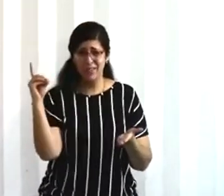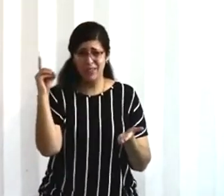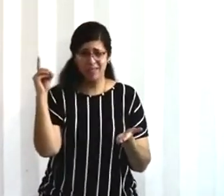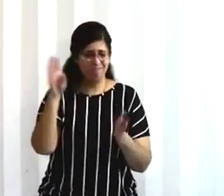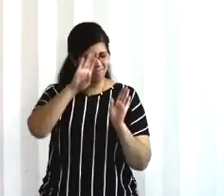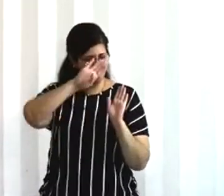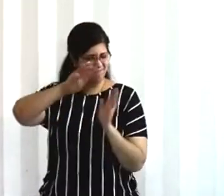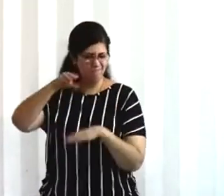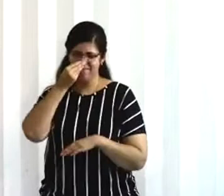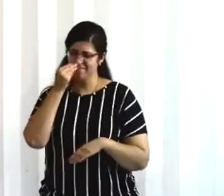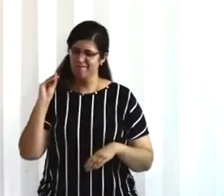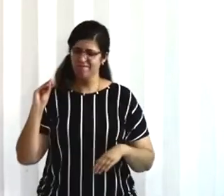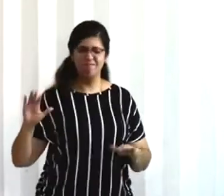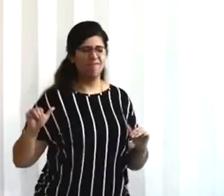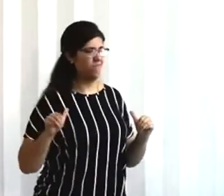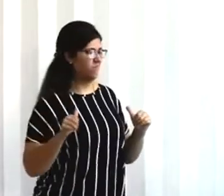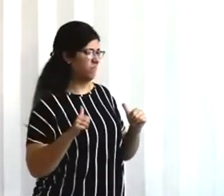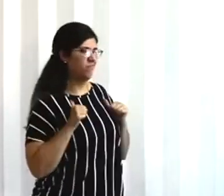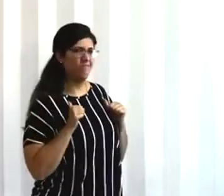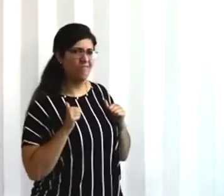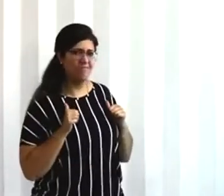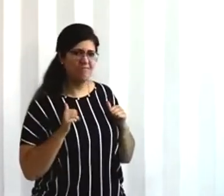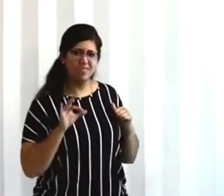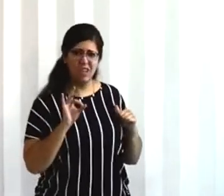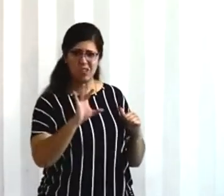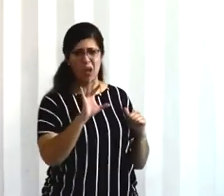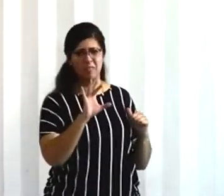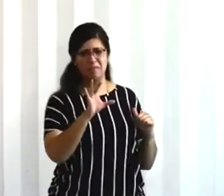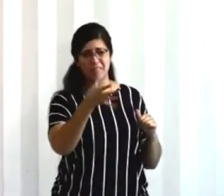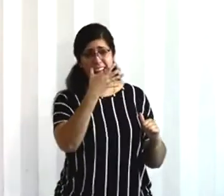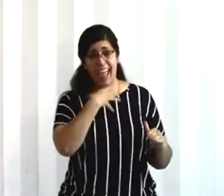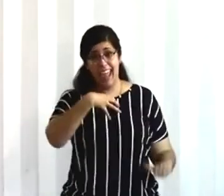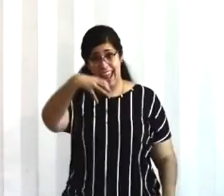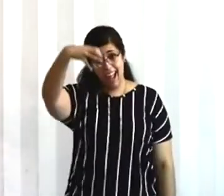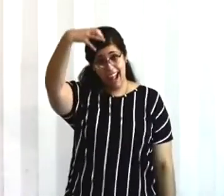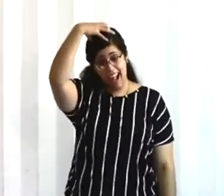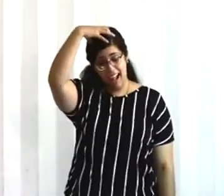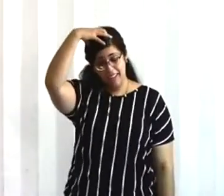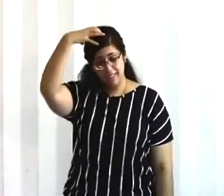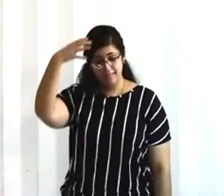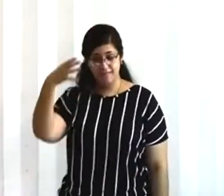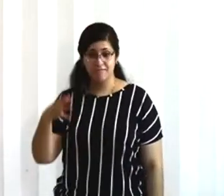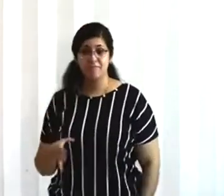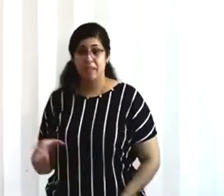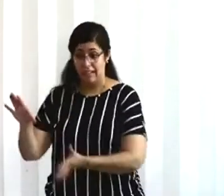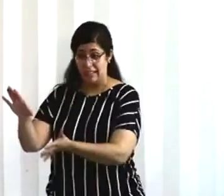disso, aquele rei traz para a nação de Israel